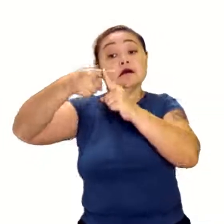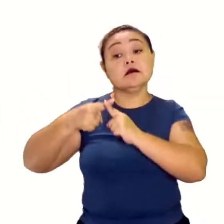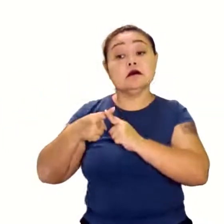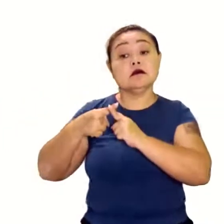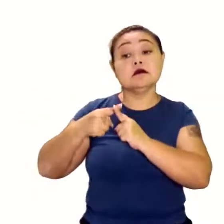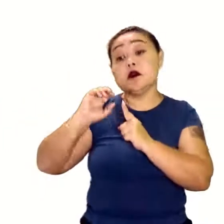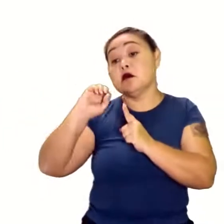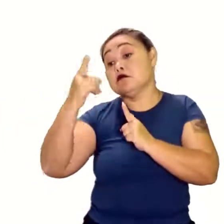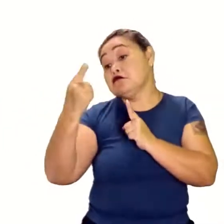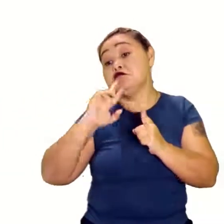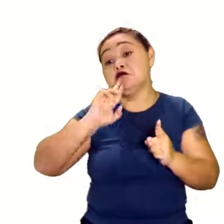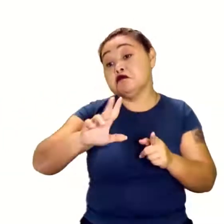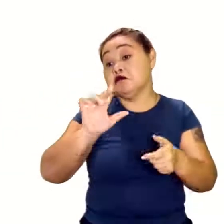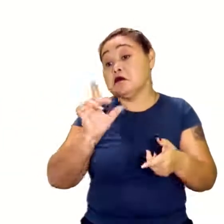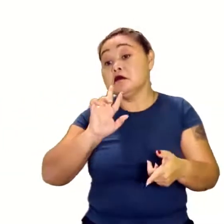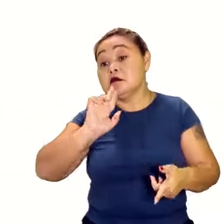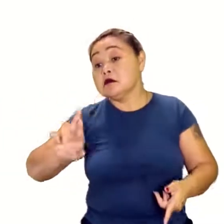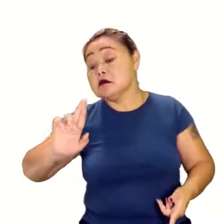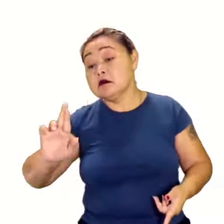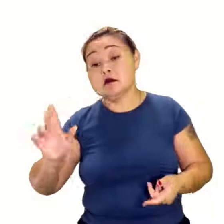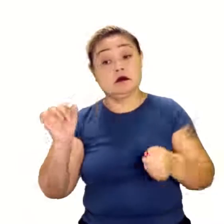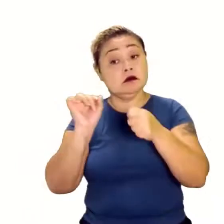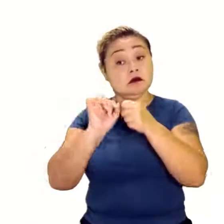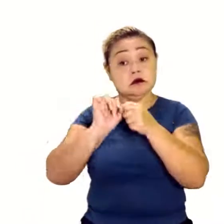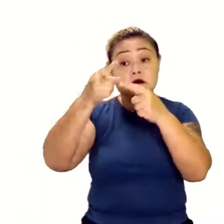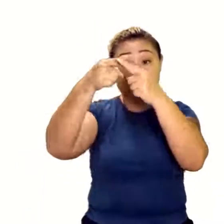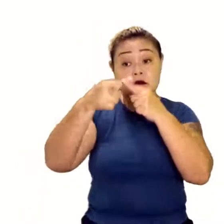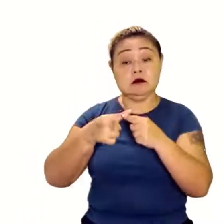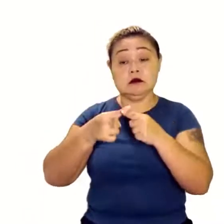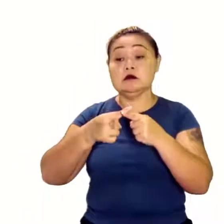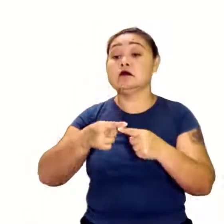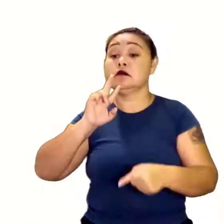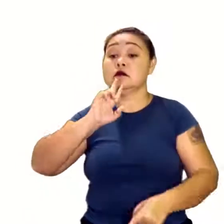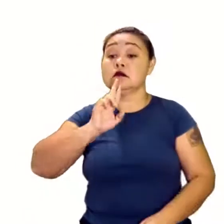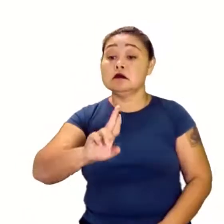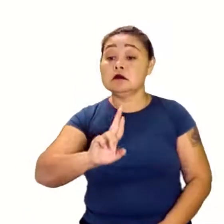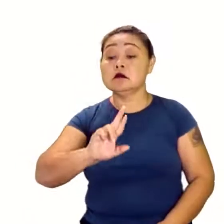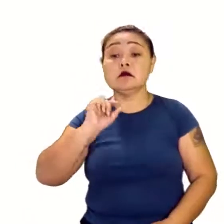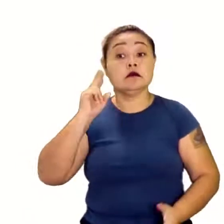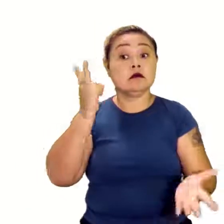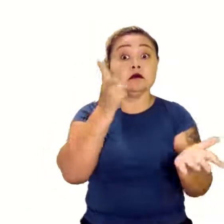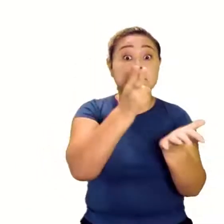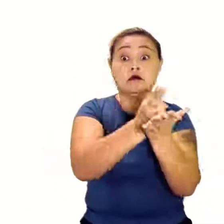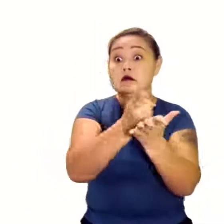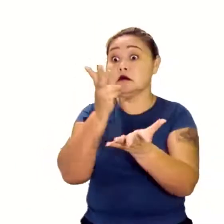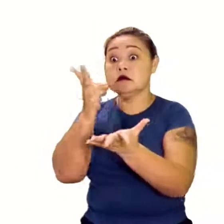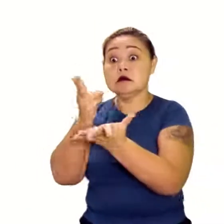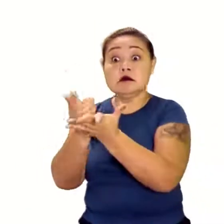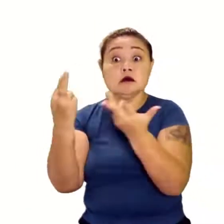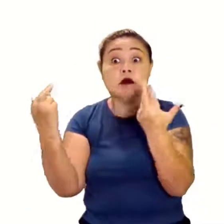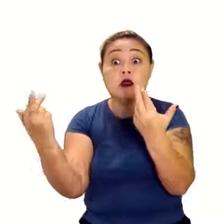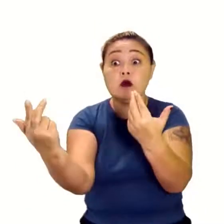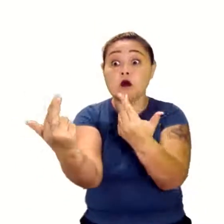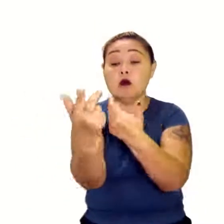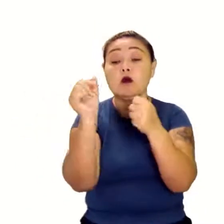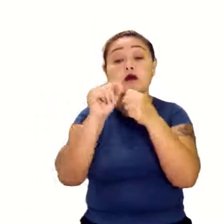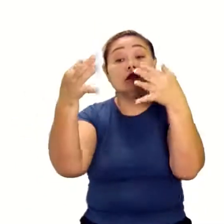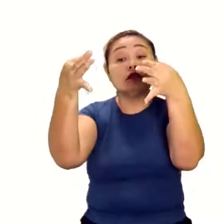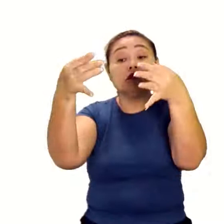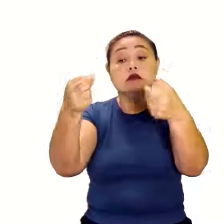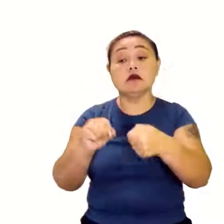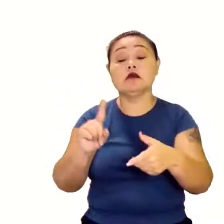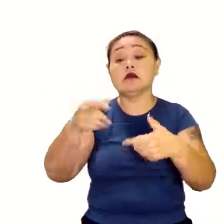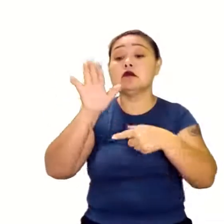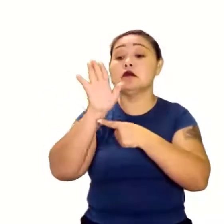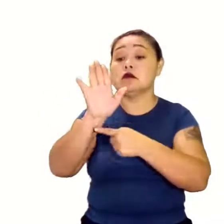multiplicação ou efetuar essa multiplicação. O resultado vai ser o mesmo. O detalhe que vai